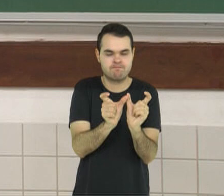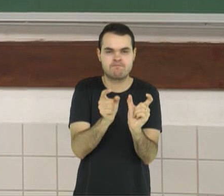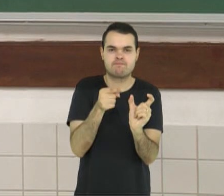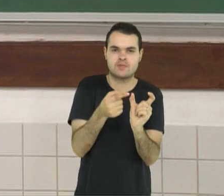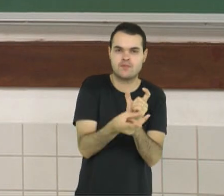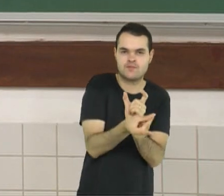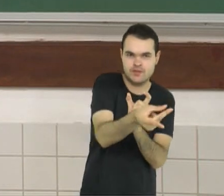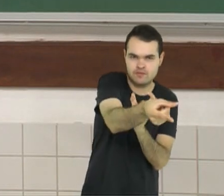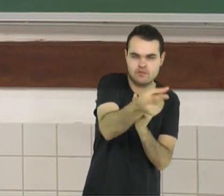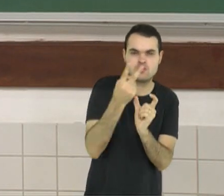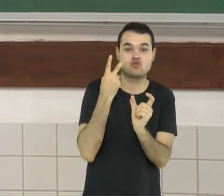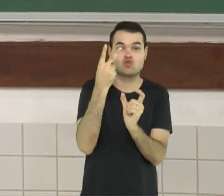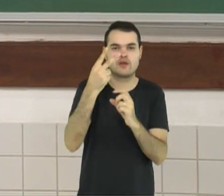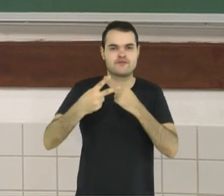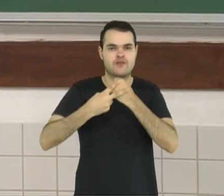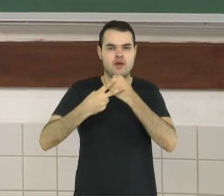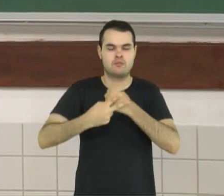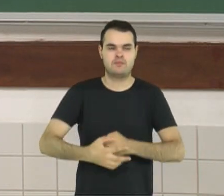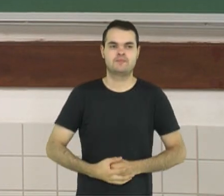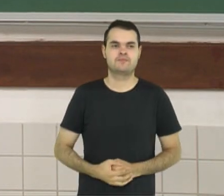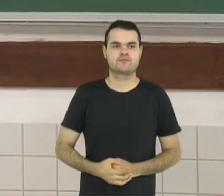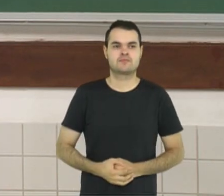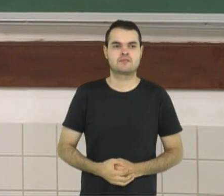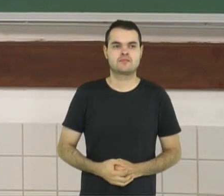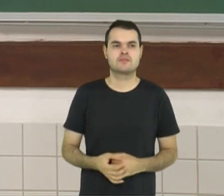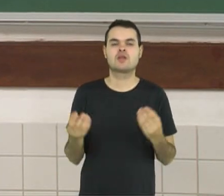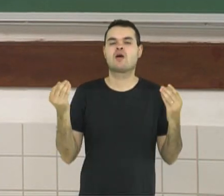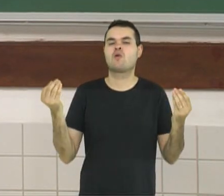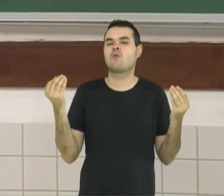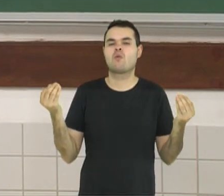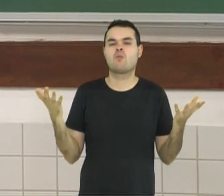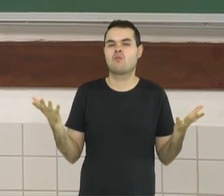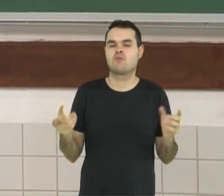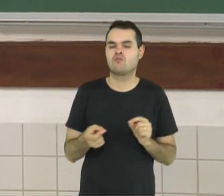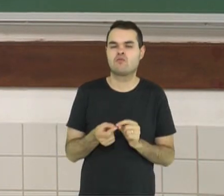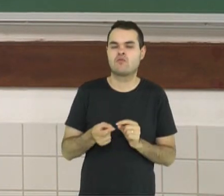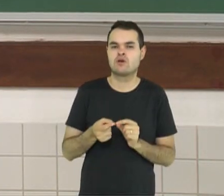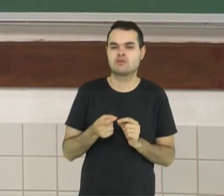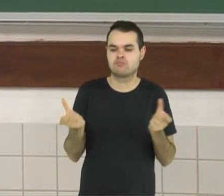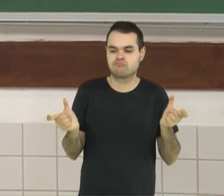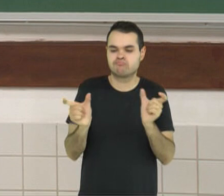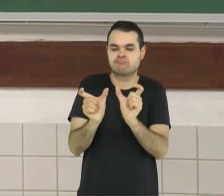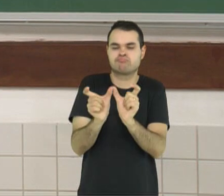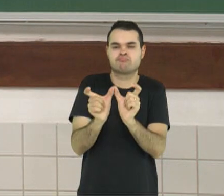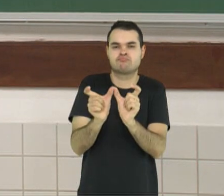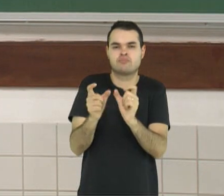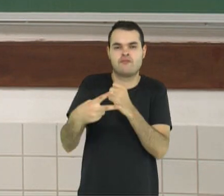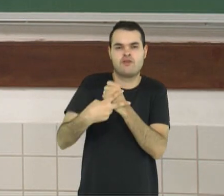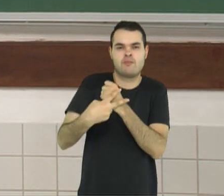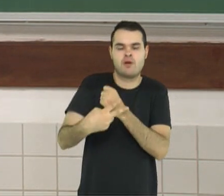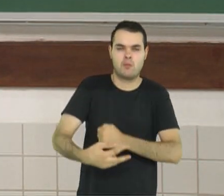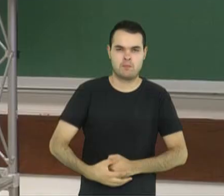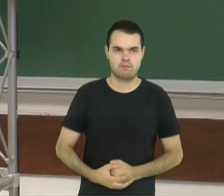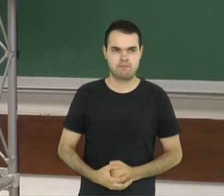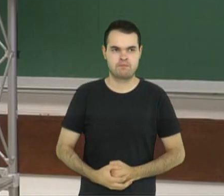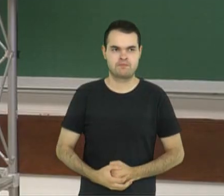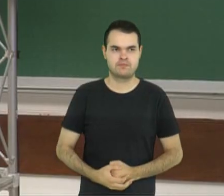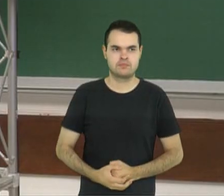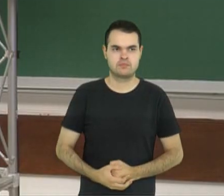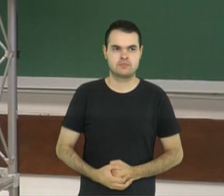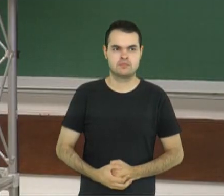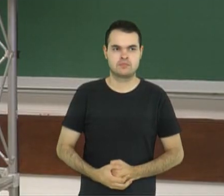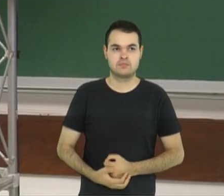verbos, então. Como que se formam, então, essa perífrase verbal? Olha lá. Como eu acabei de